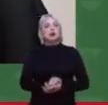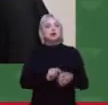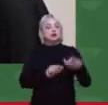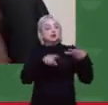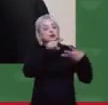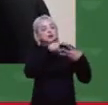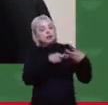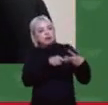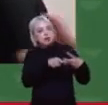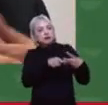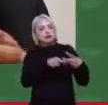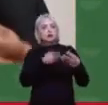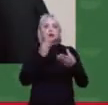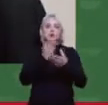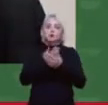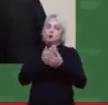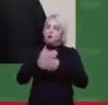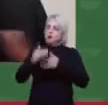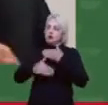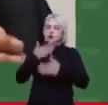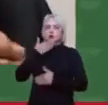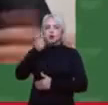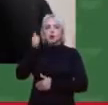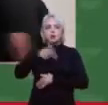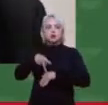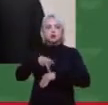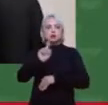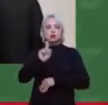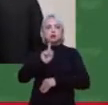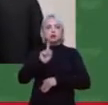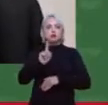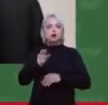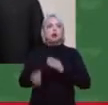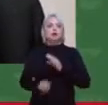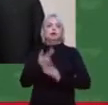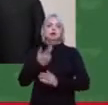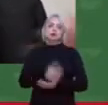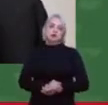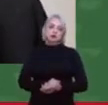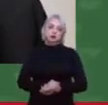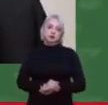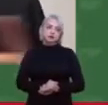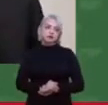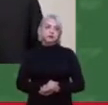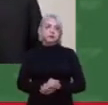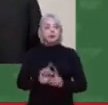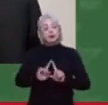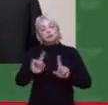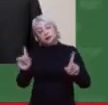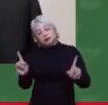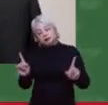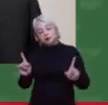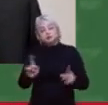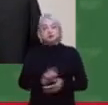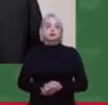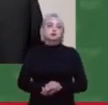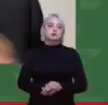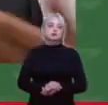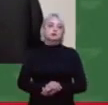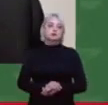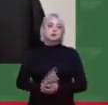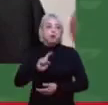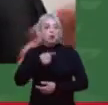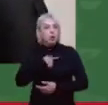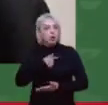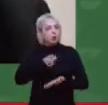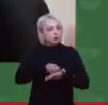três processos que seria muito melhor país que não estivesse acontecendo. Mas, de qualquer maneira, é